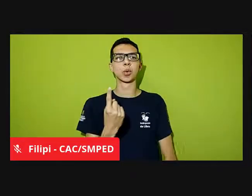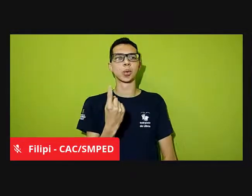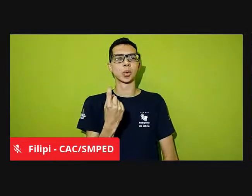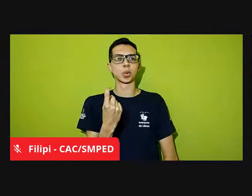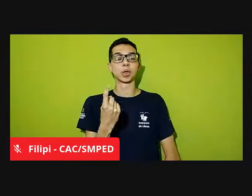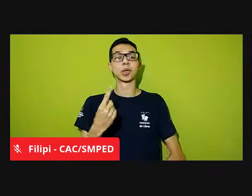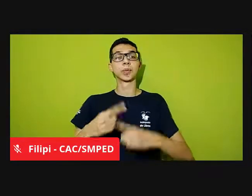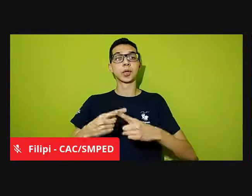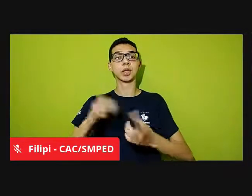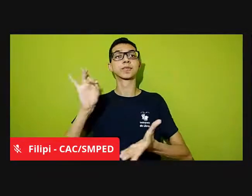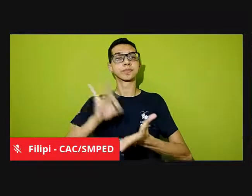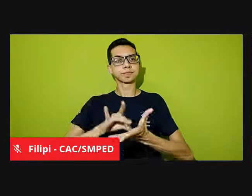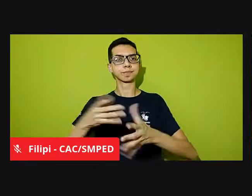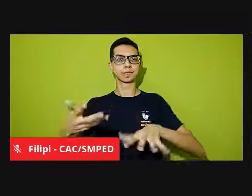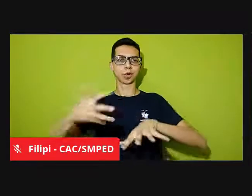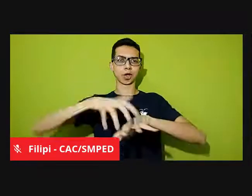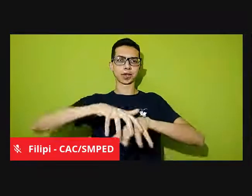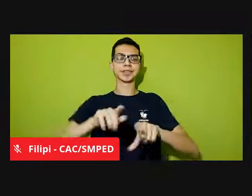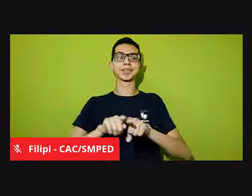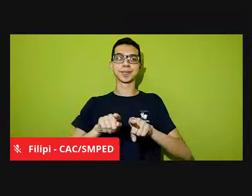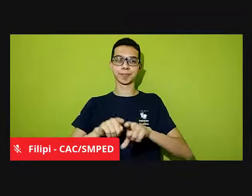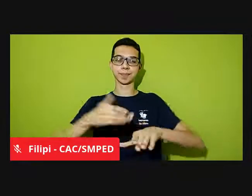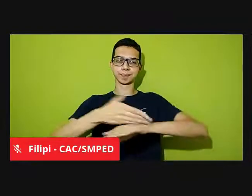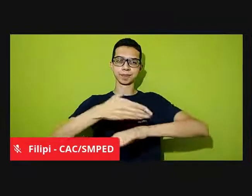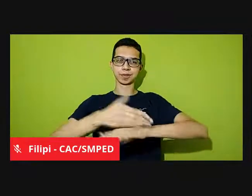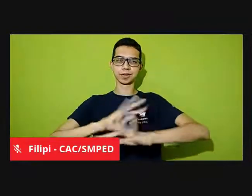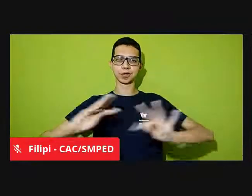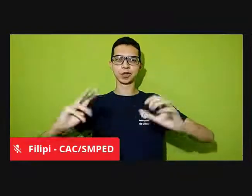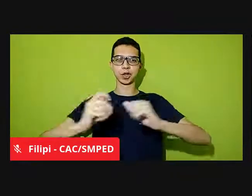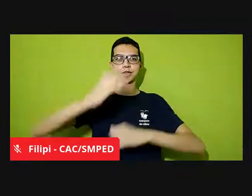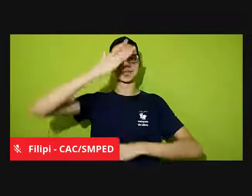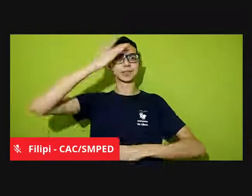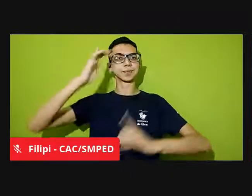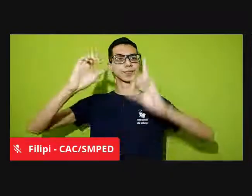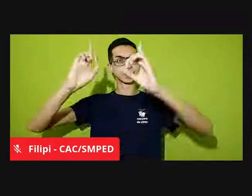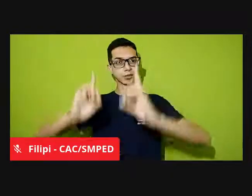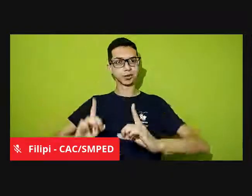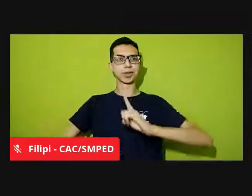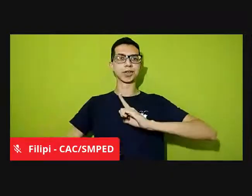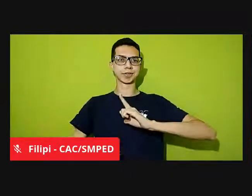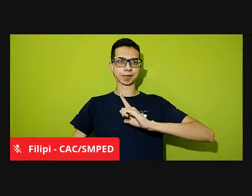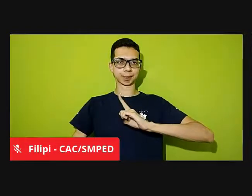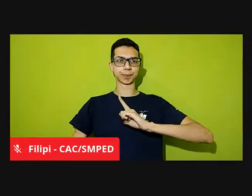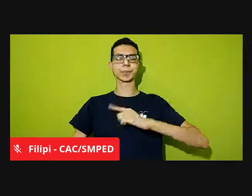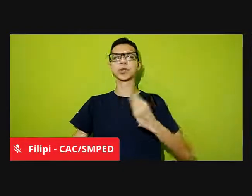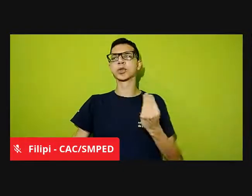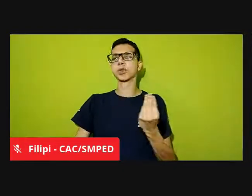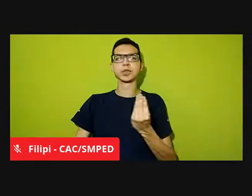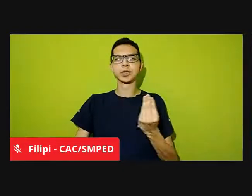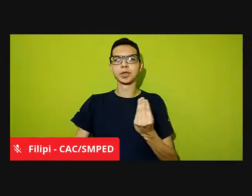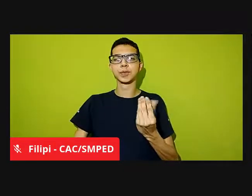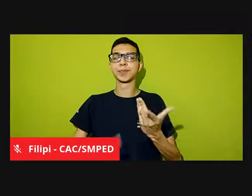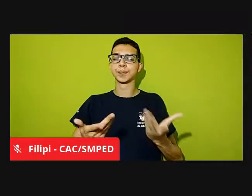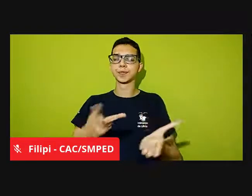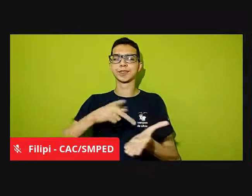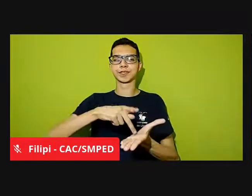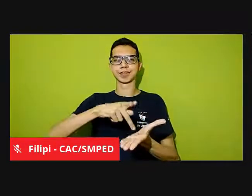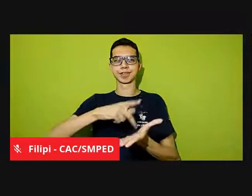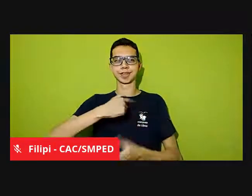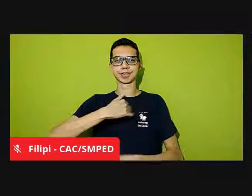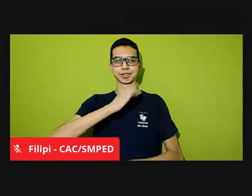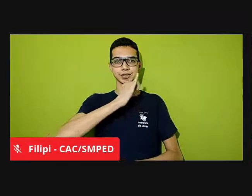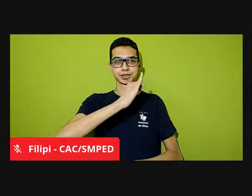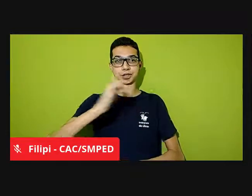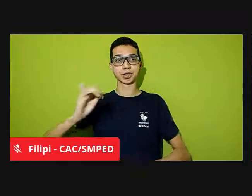a inclusão e a plena participação das pessoas com deficiência. E para que isso aconteça, né, de verdade em todos